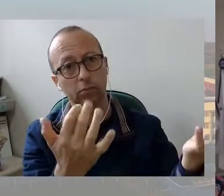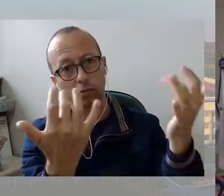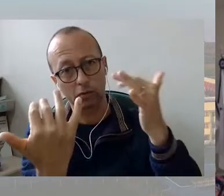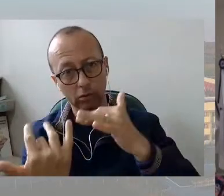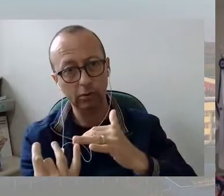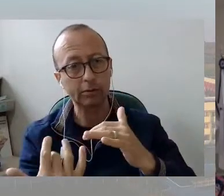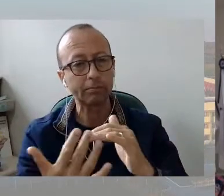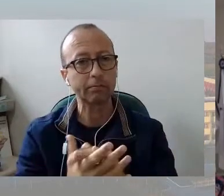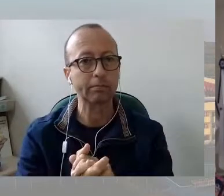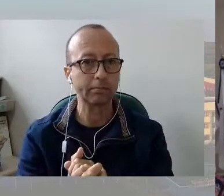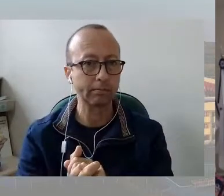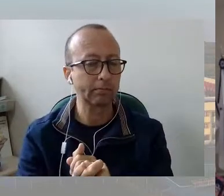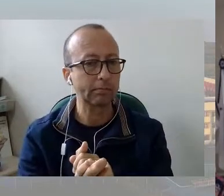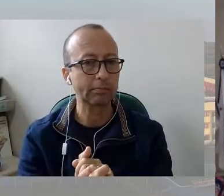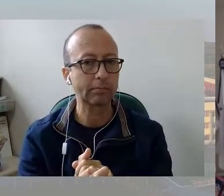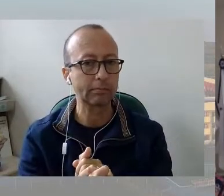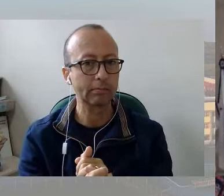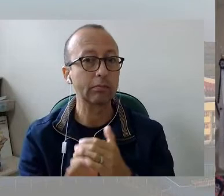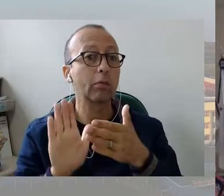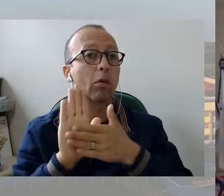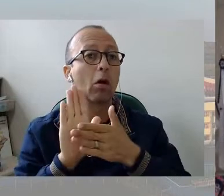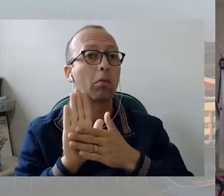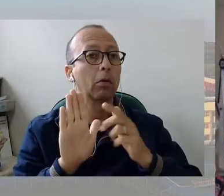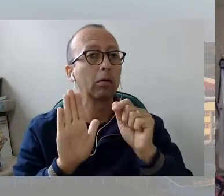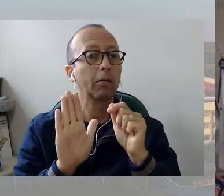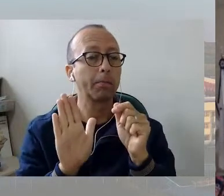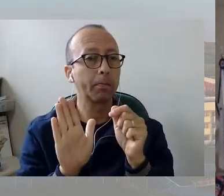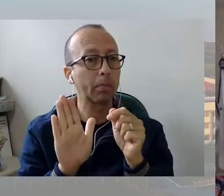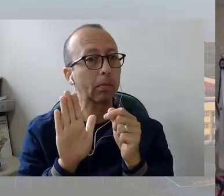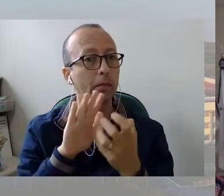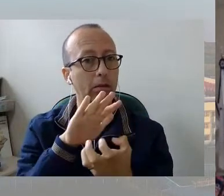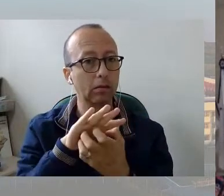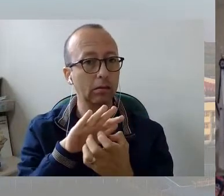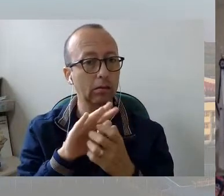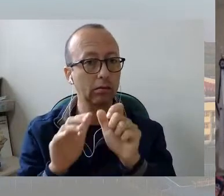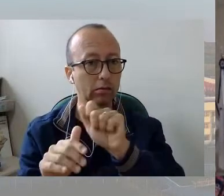A concessão foi proposição do NEAB Campus São